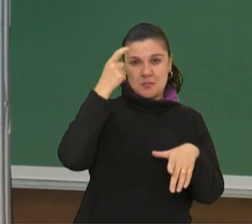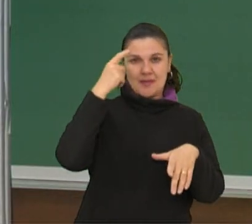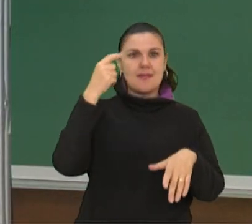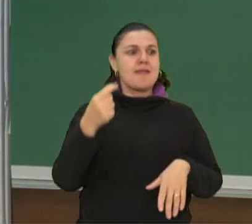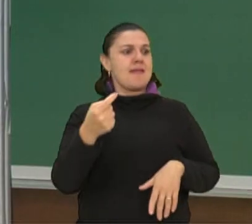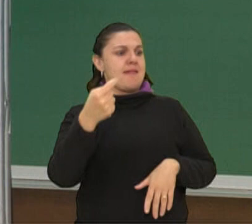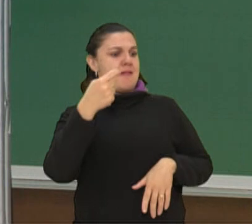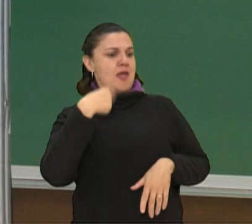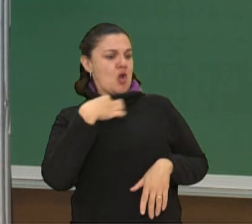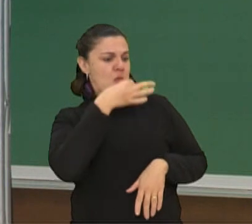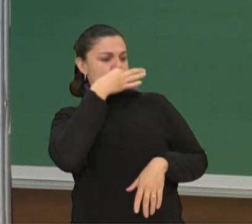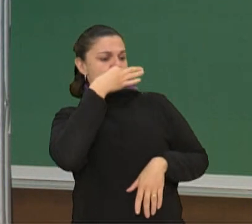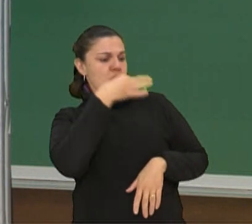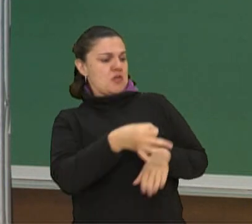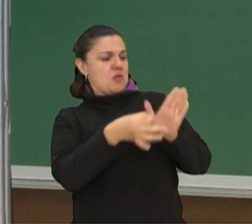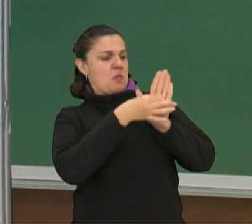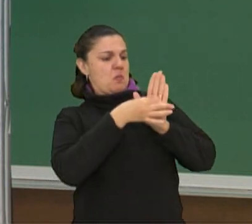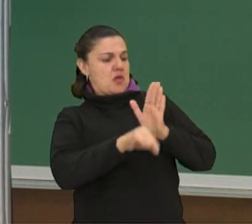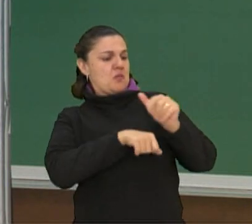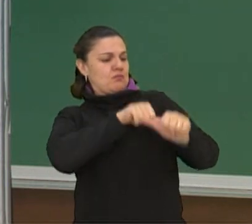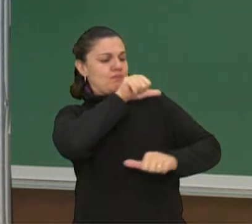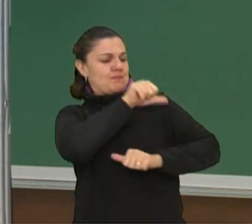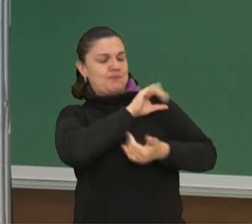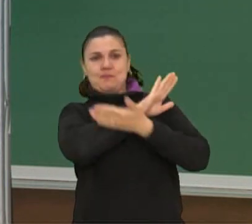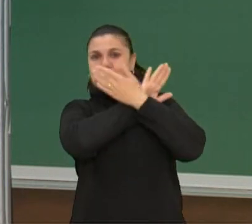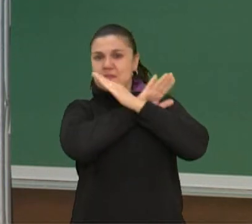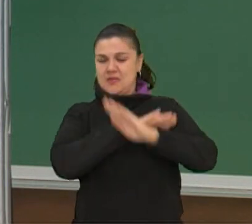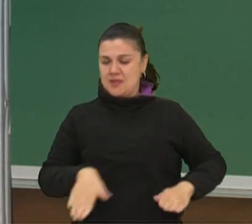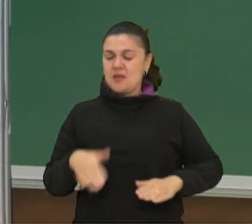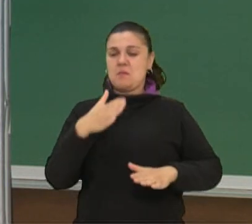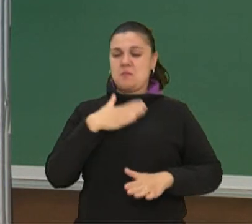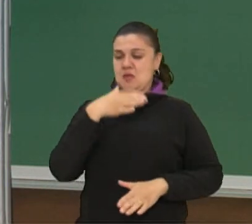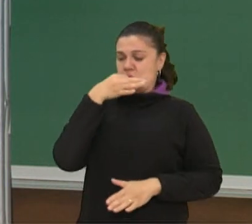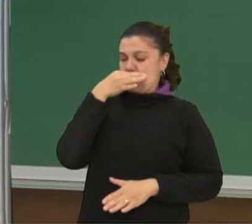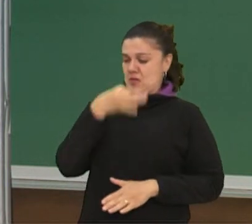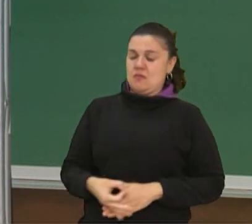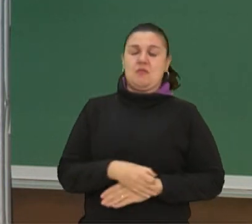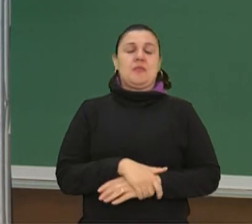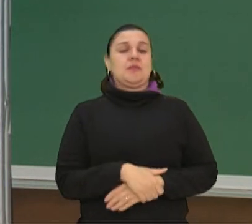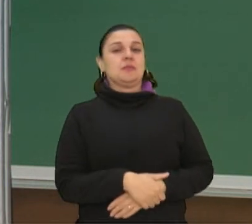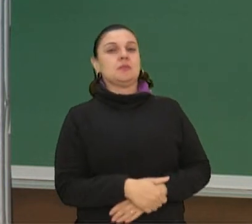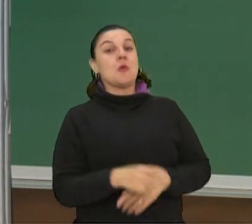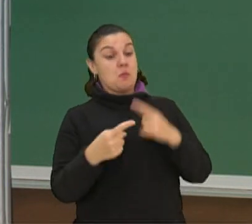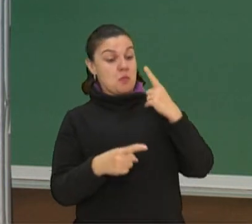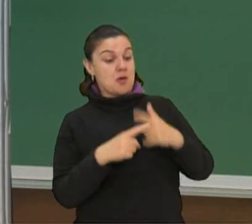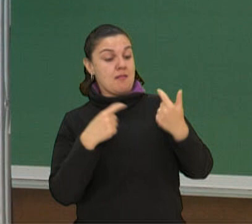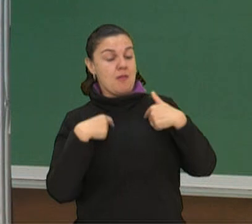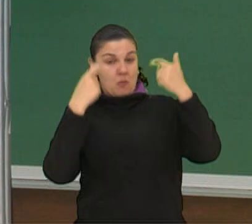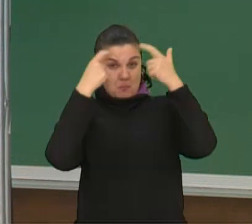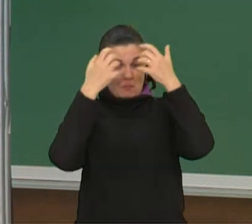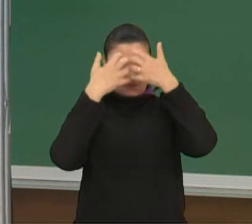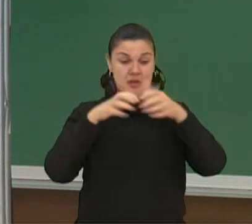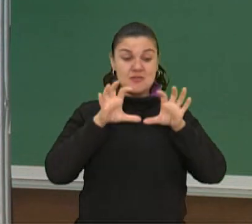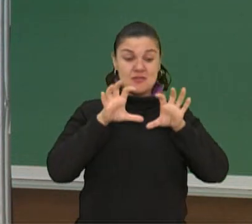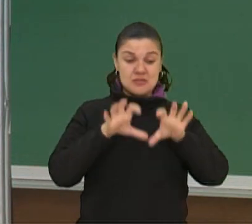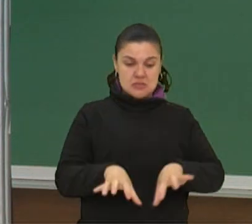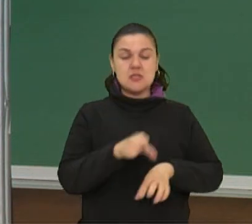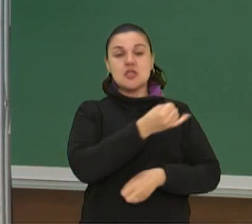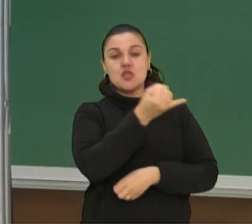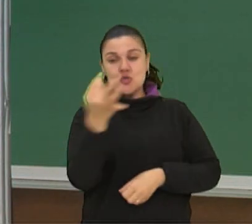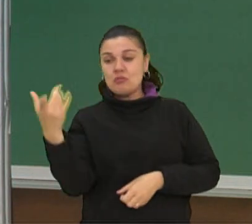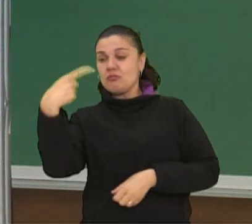Mudar de opinião e seguir quem te corrige é também o comportamento do homem livre. Olha